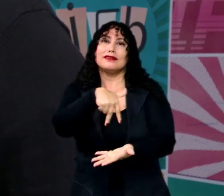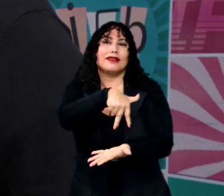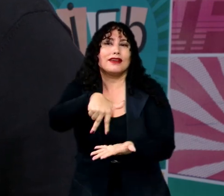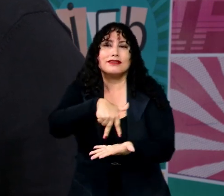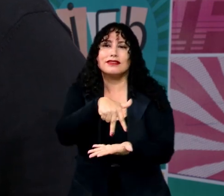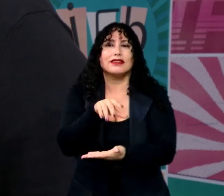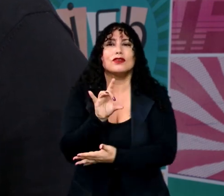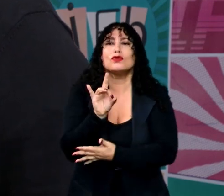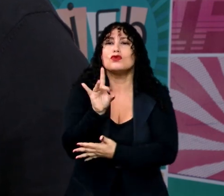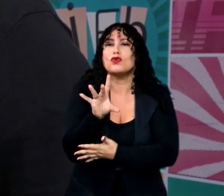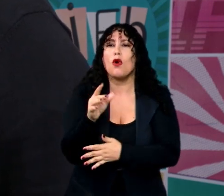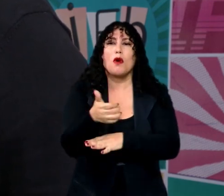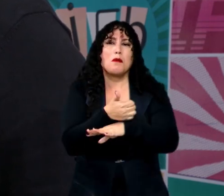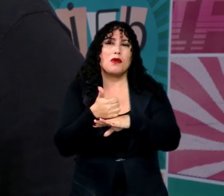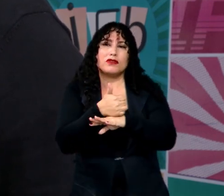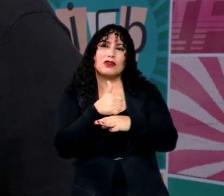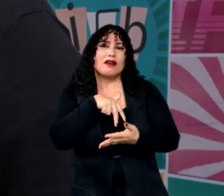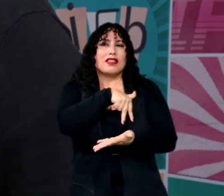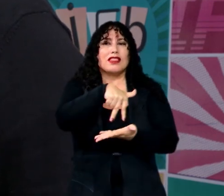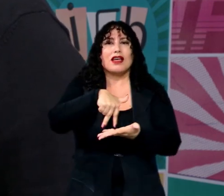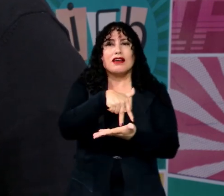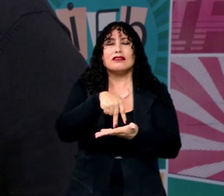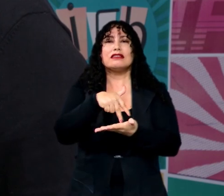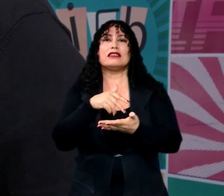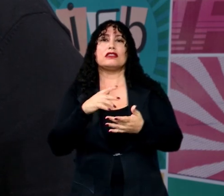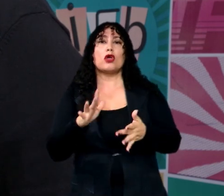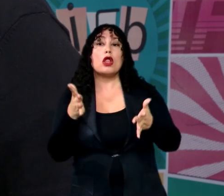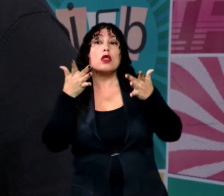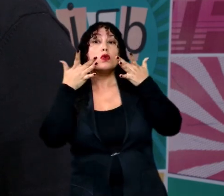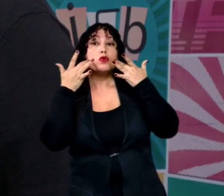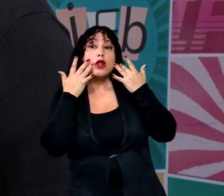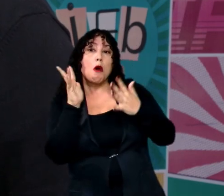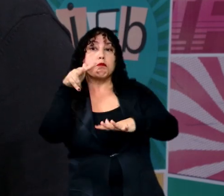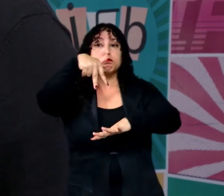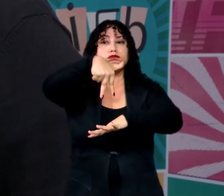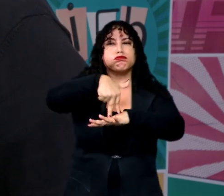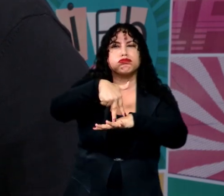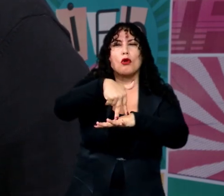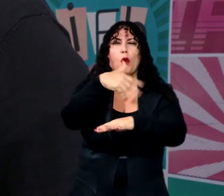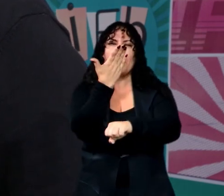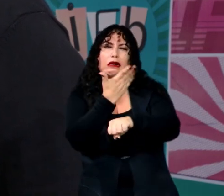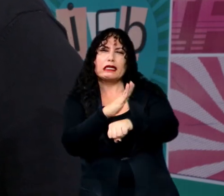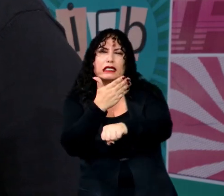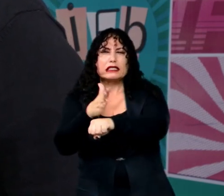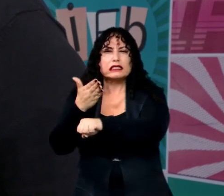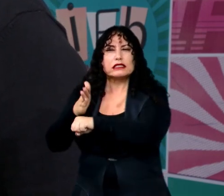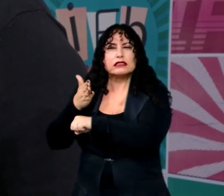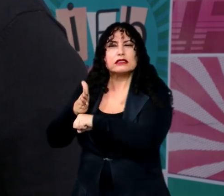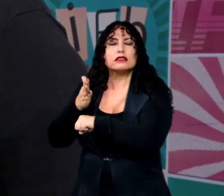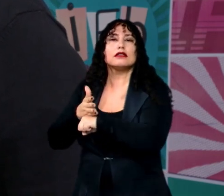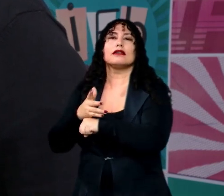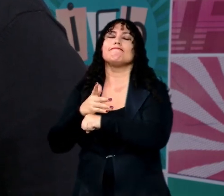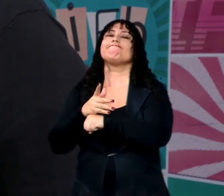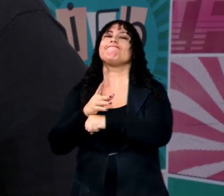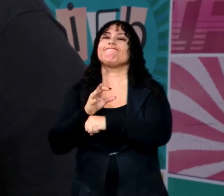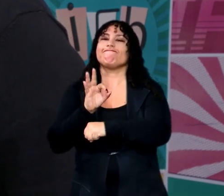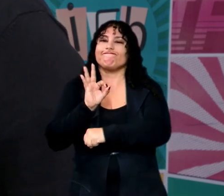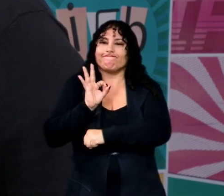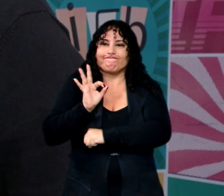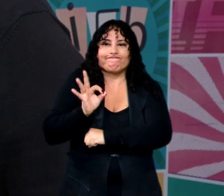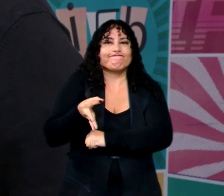dançando somente, sendo um profissional da dança que está nos palcos dançando ou coreografando. Realmente,